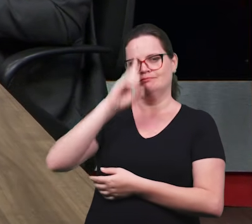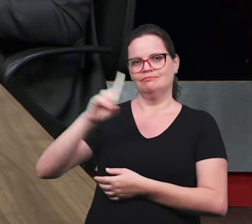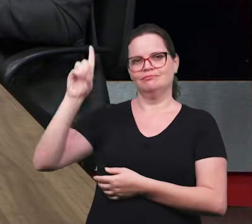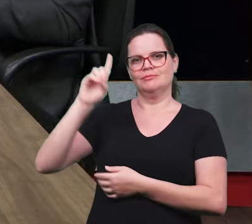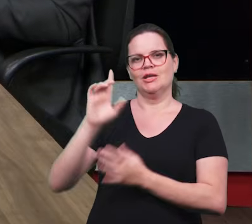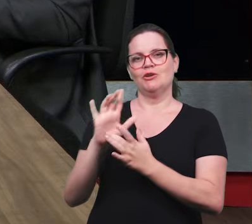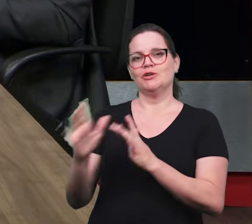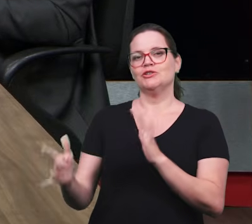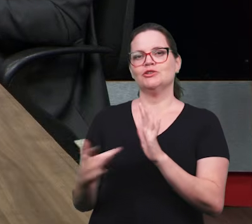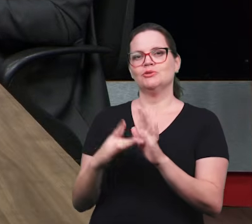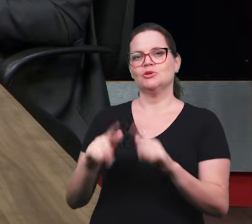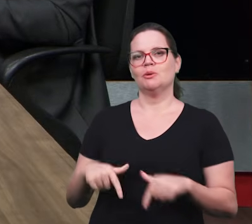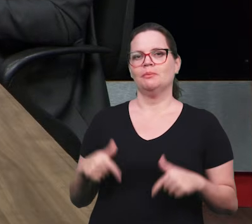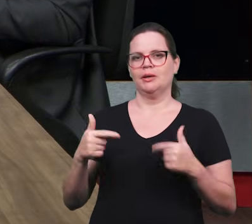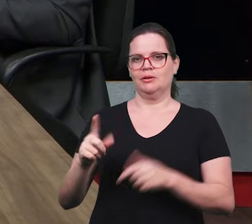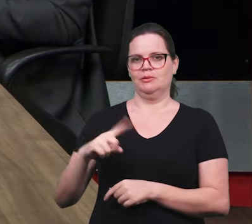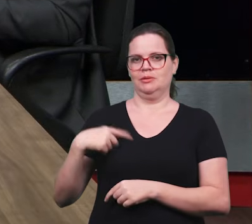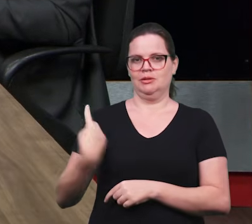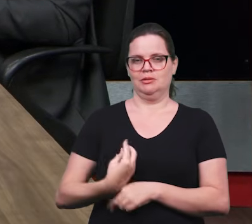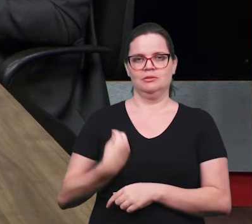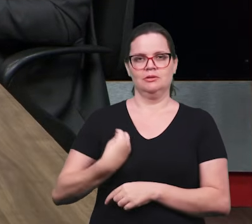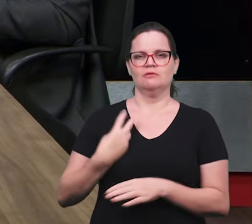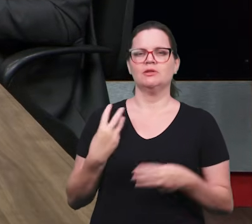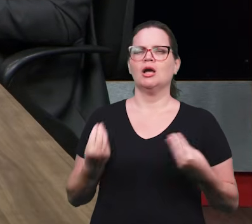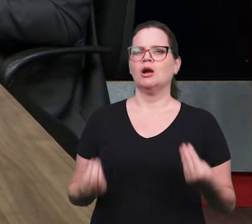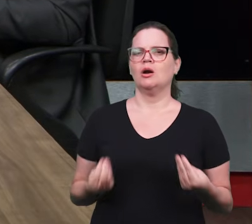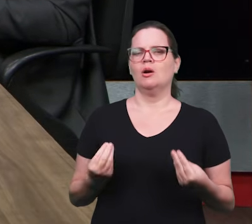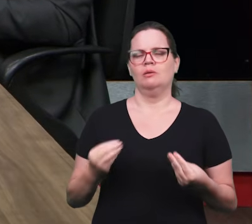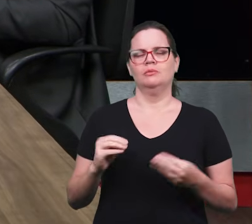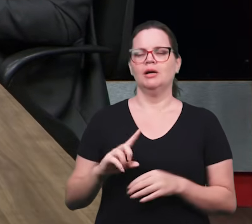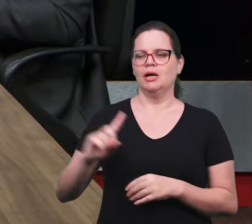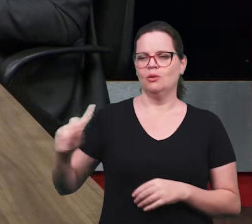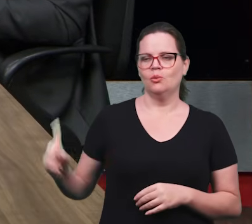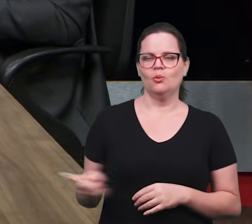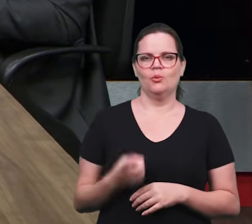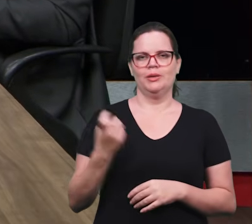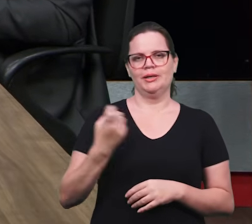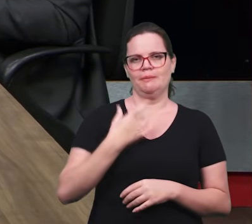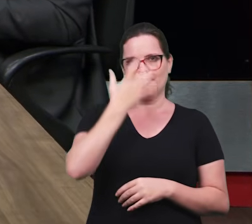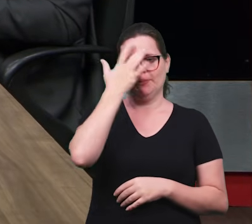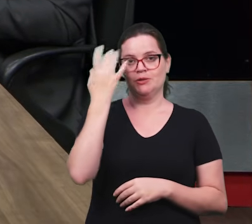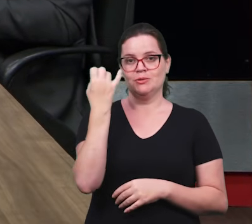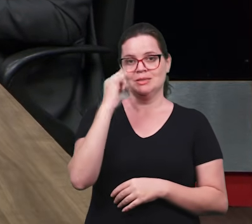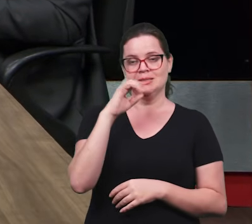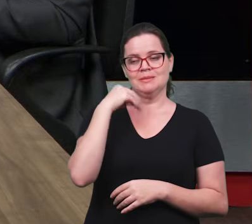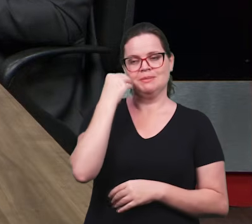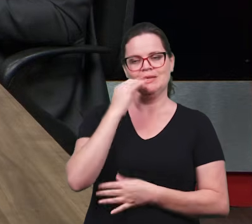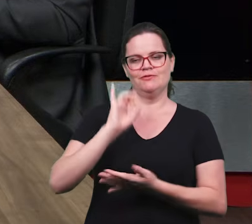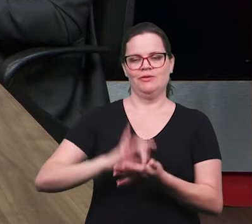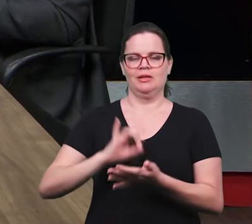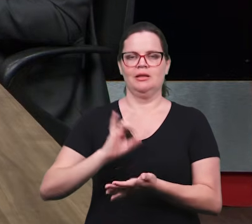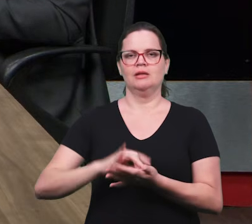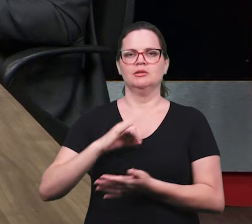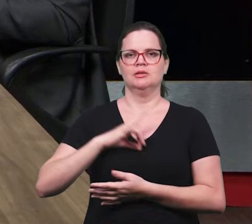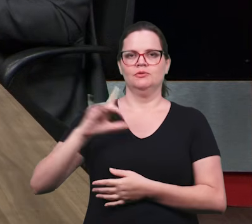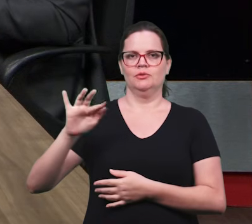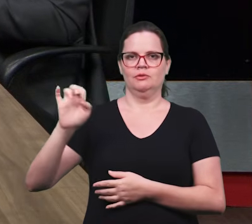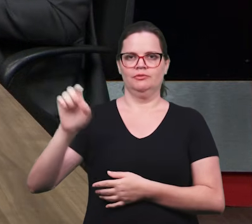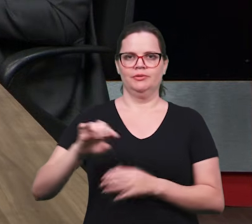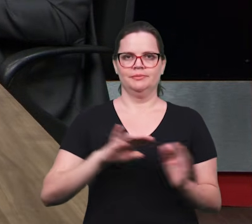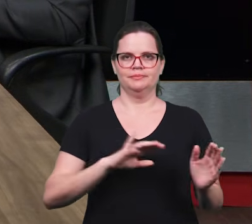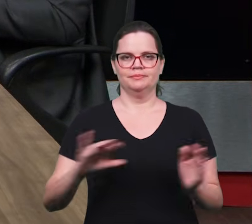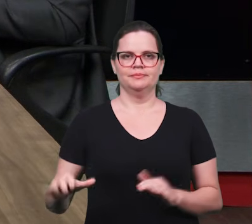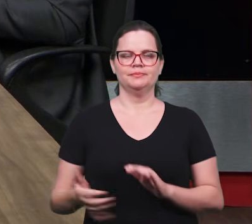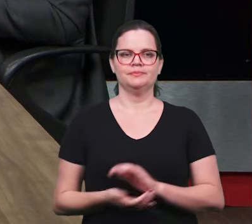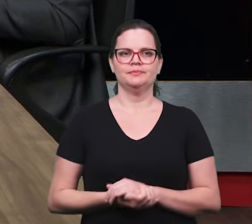Jesus um dia ele realizou pela nossa vida, é só aquele que teve de fato uma experiência com a fé verdadeira, né? E o pastor